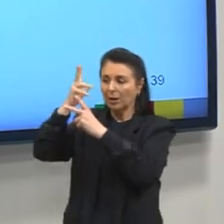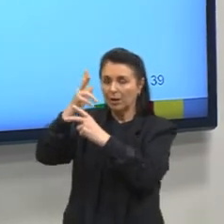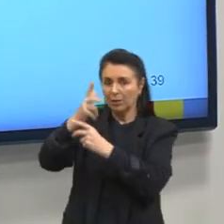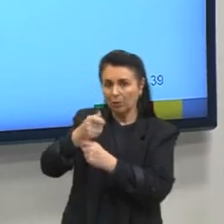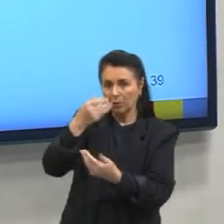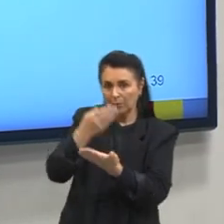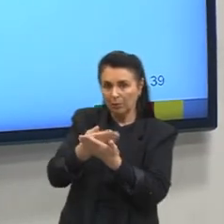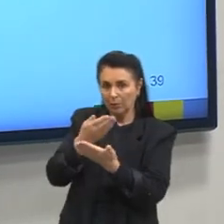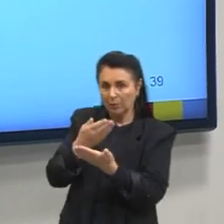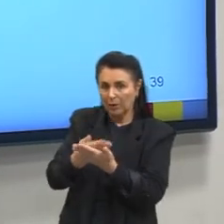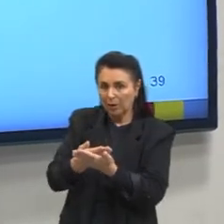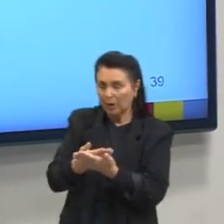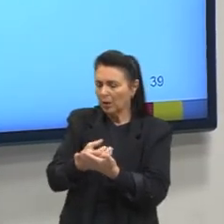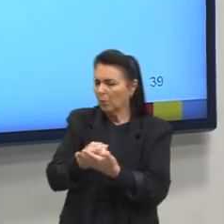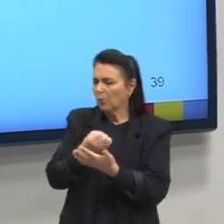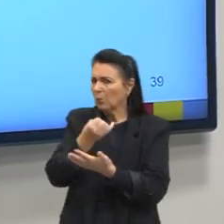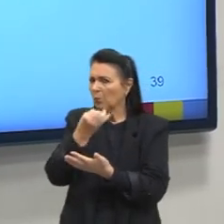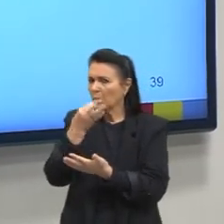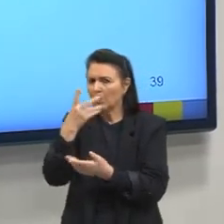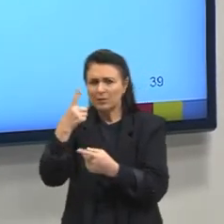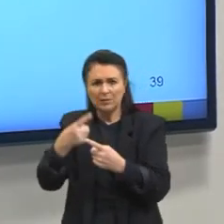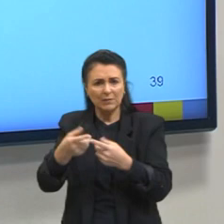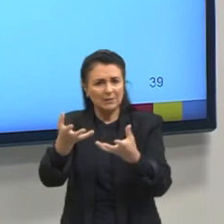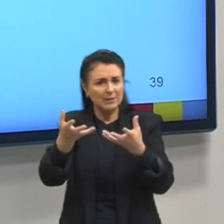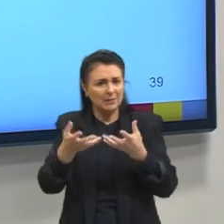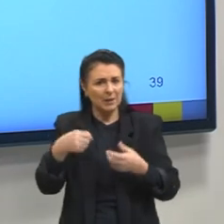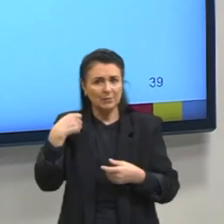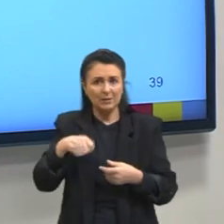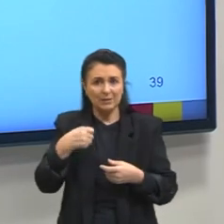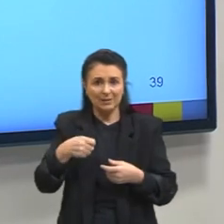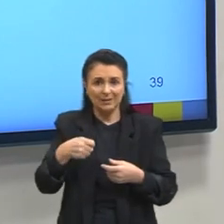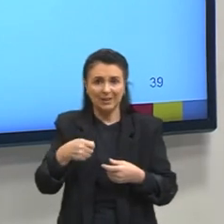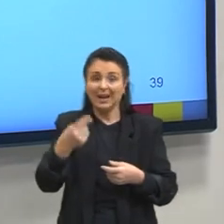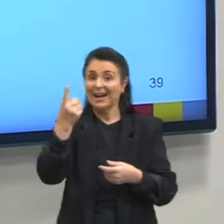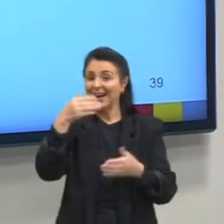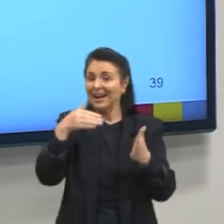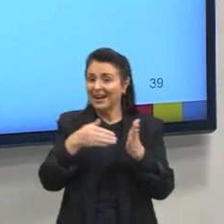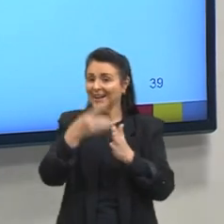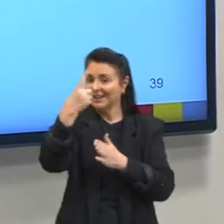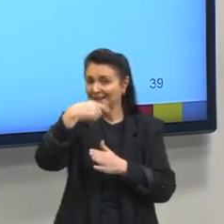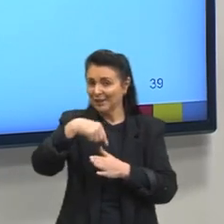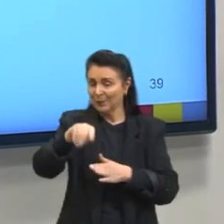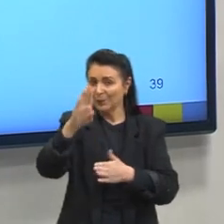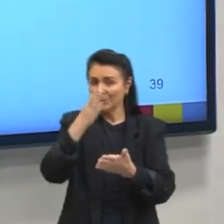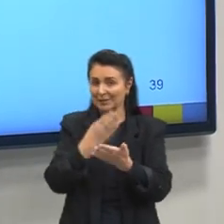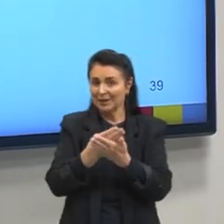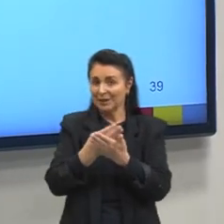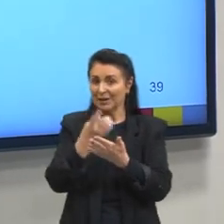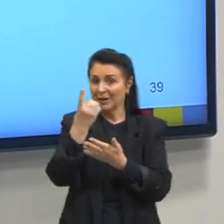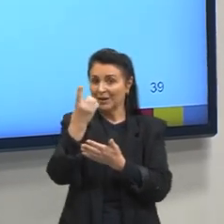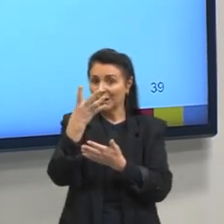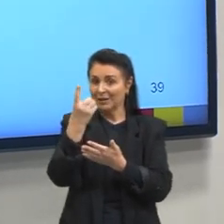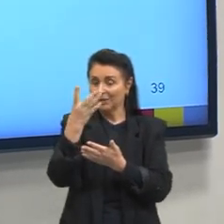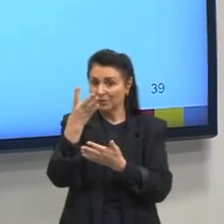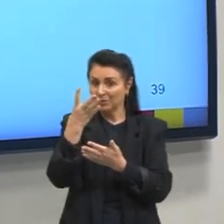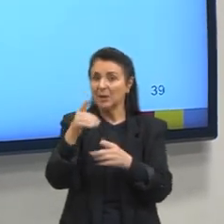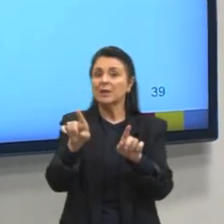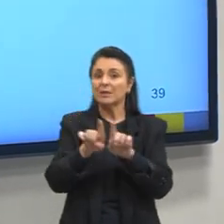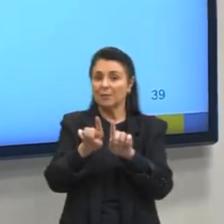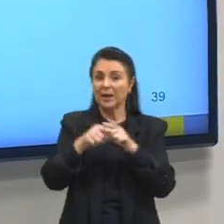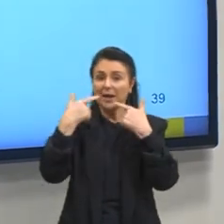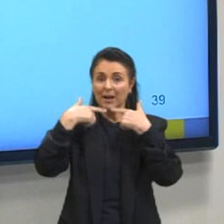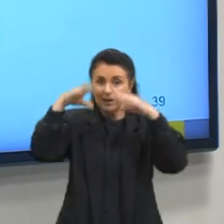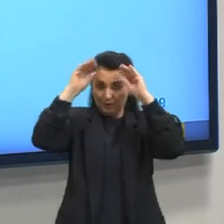aula se precisasse estão quantas vezes forem preciso eu encontro vocês na nossa aula 14 que ainda vai ser sobre